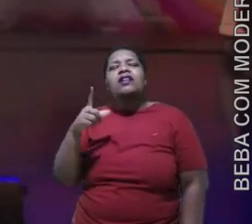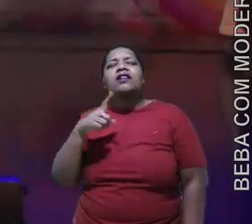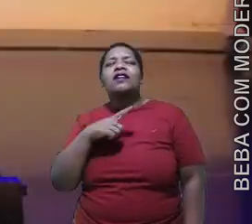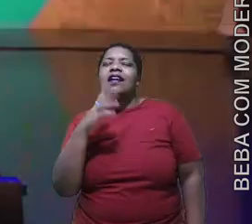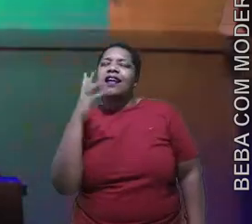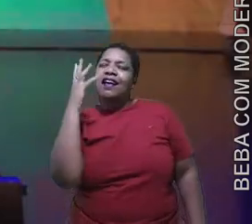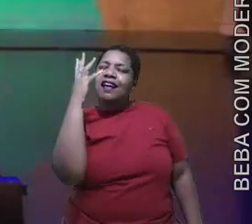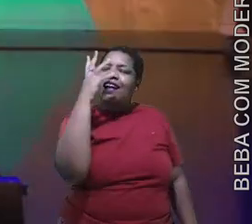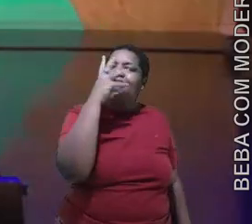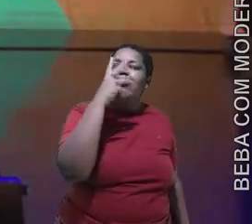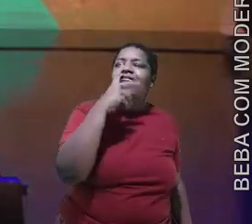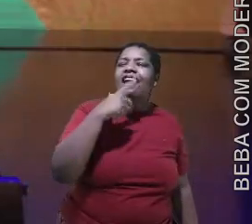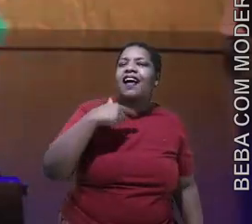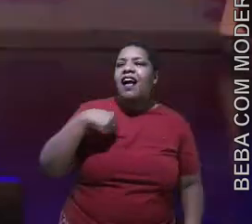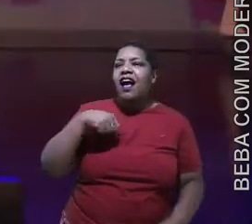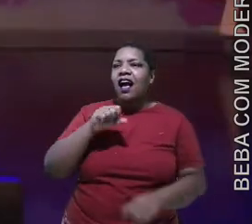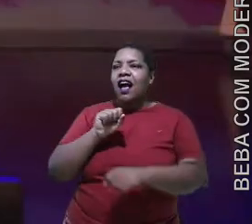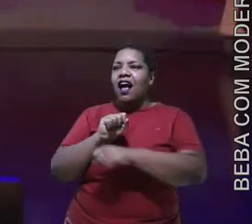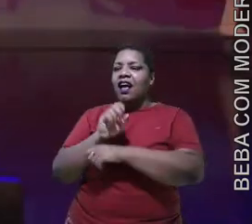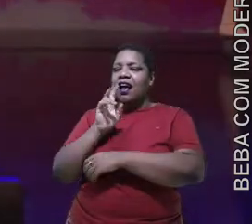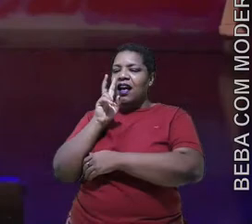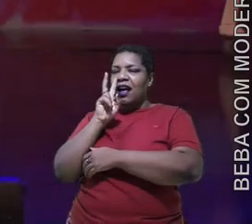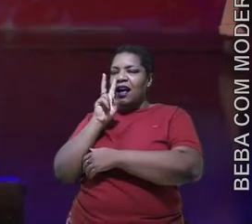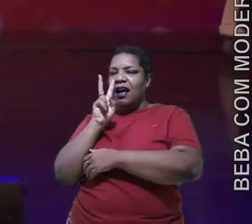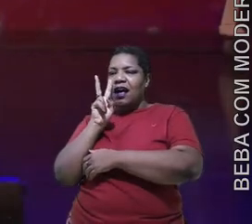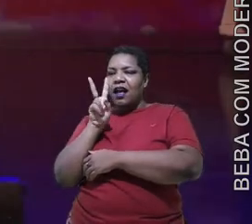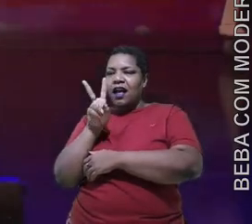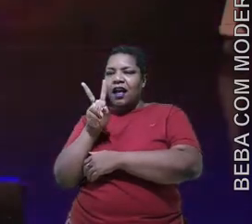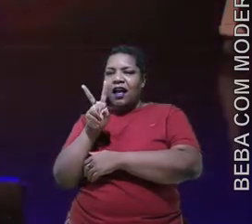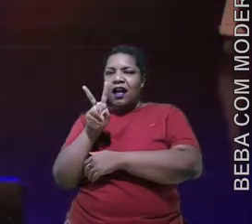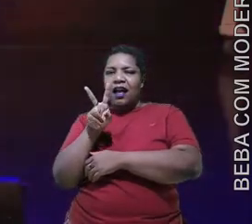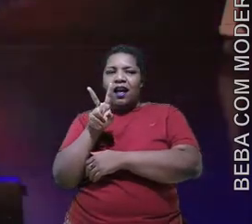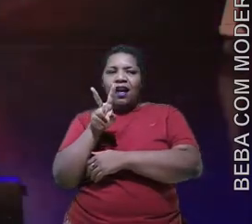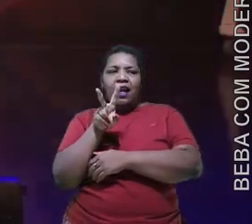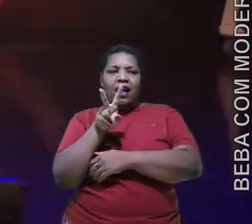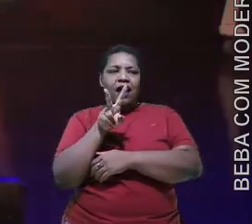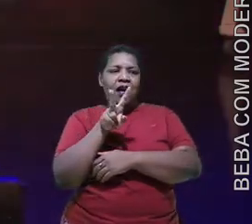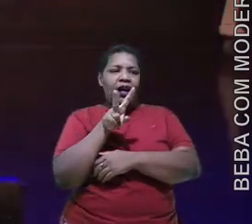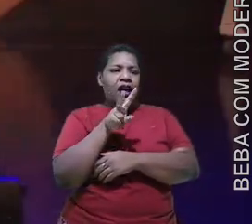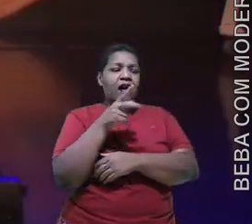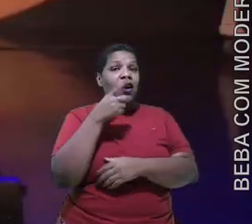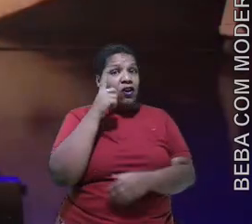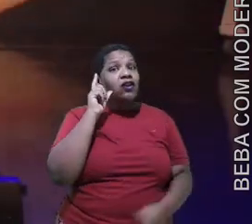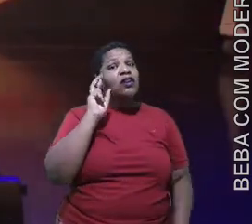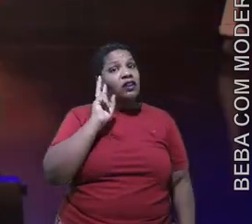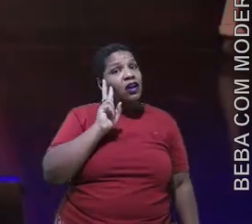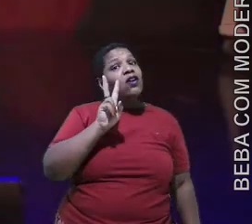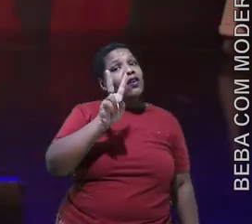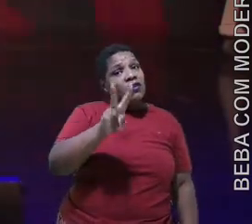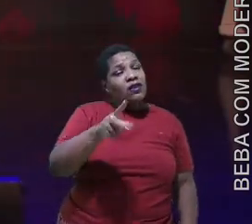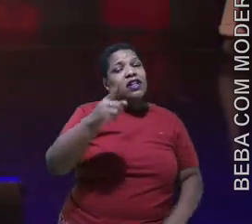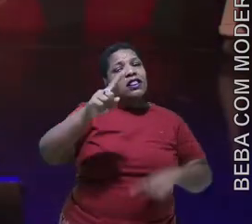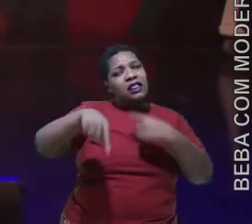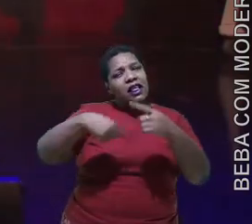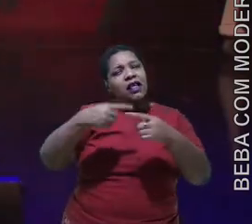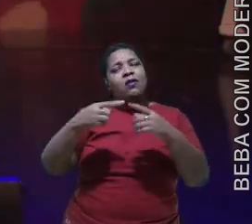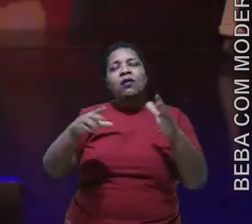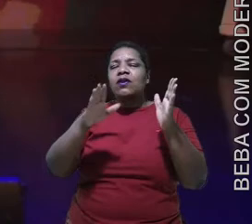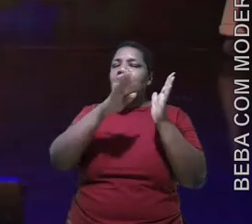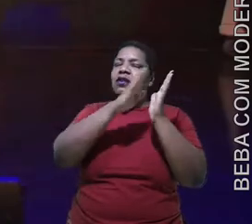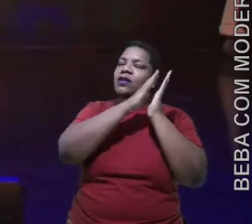alegria para escrever ontem eu tive depois que